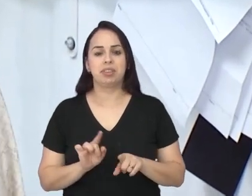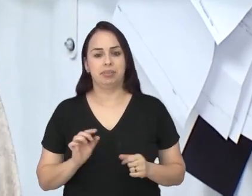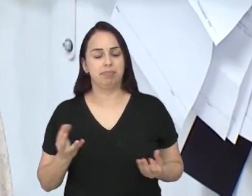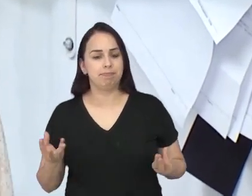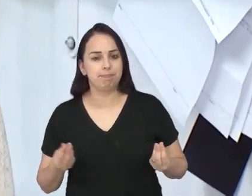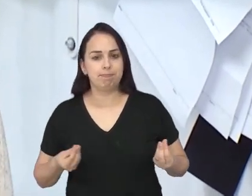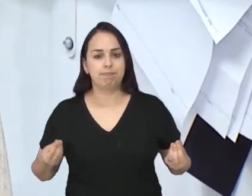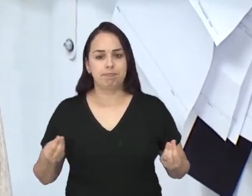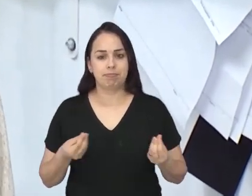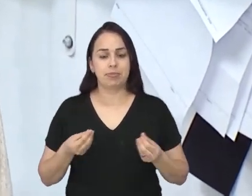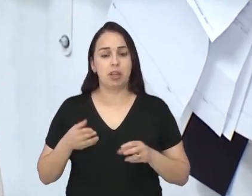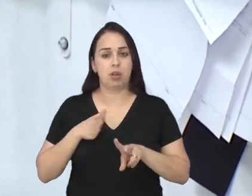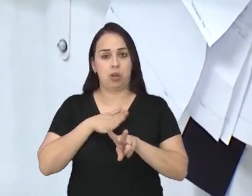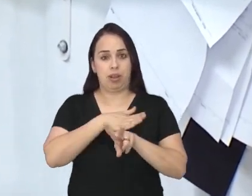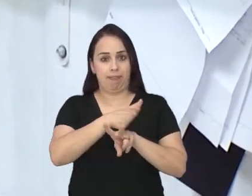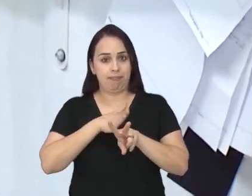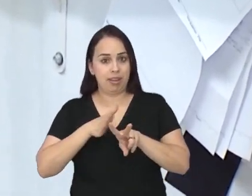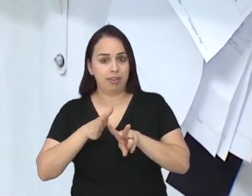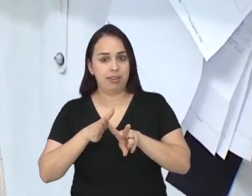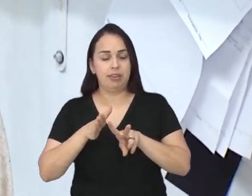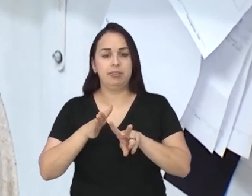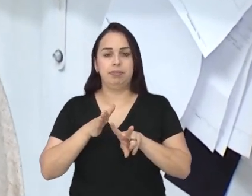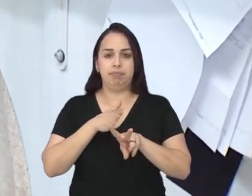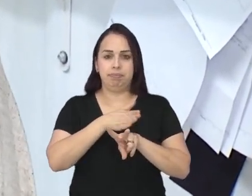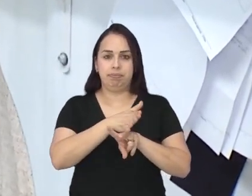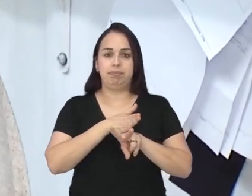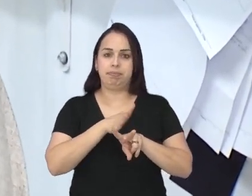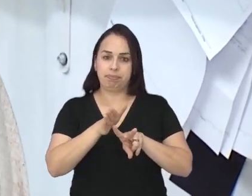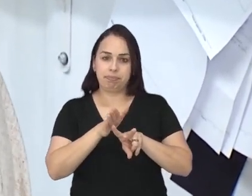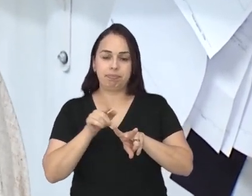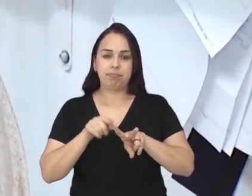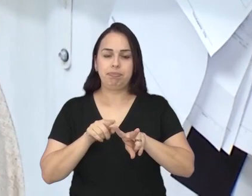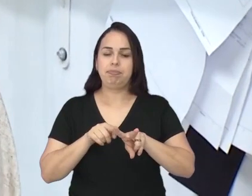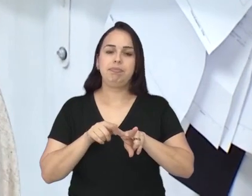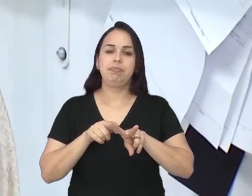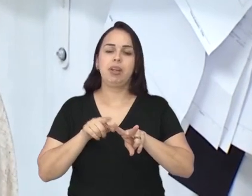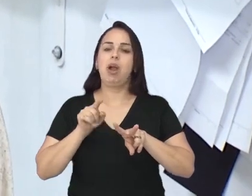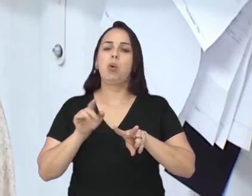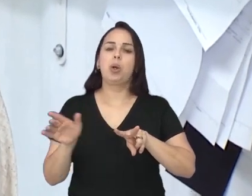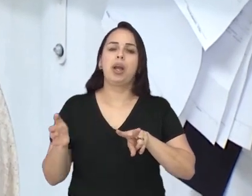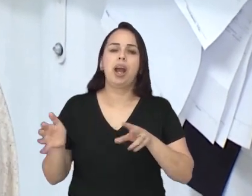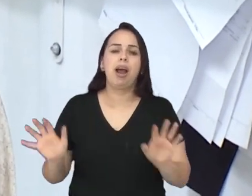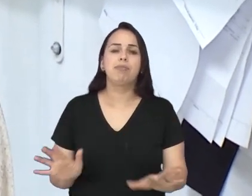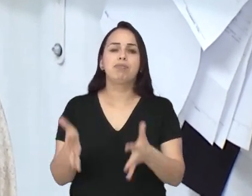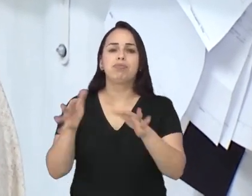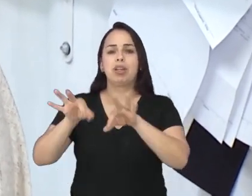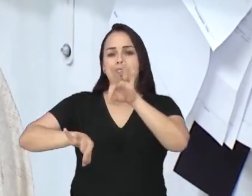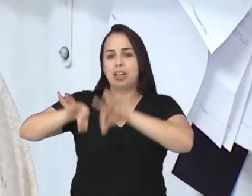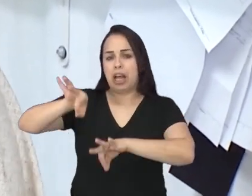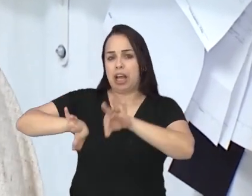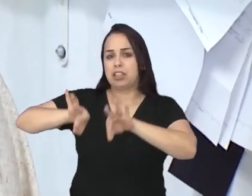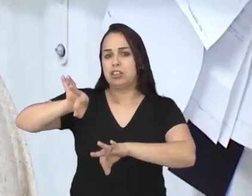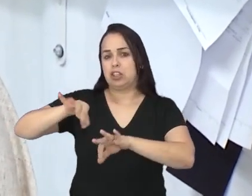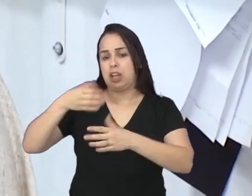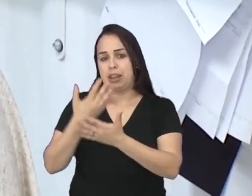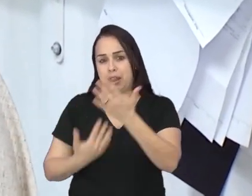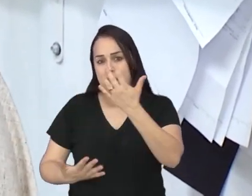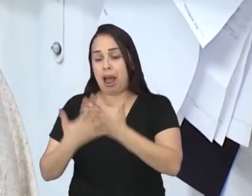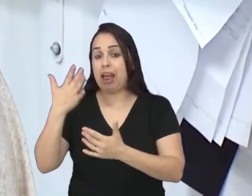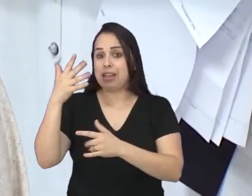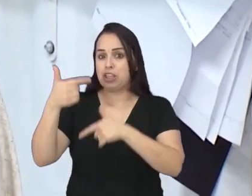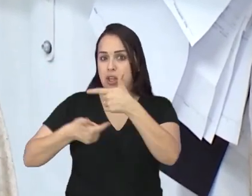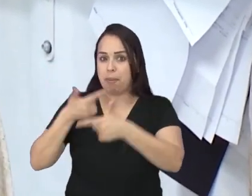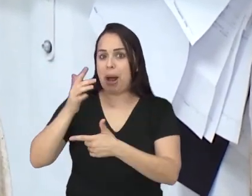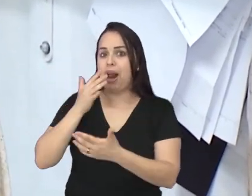outra vertente do ateliê de encadernação é promover oficinas de trabalhos manuais,